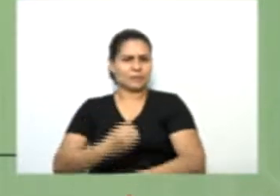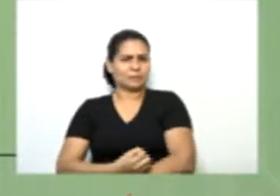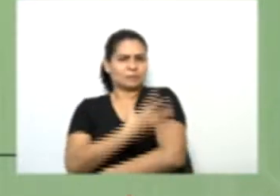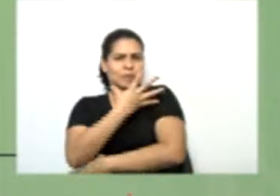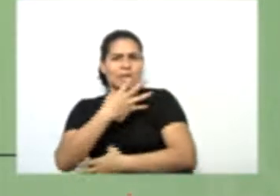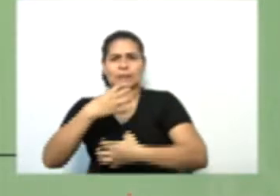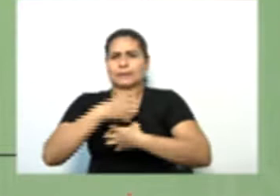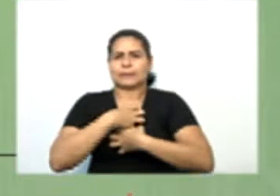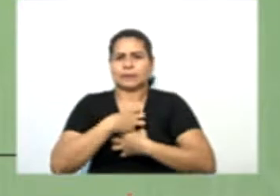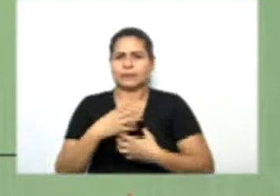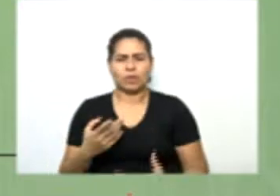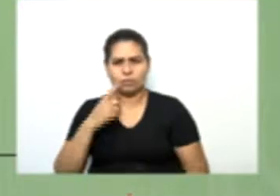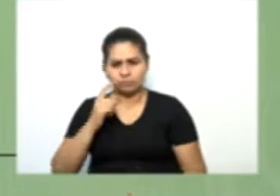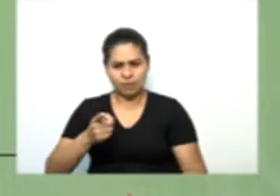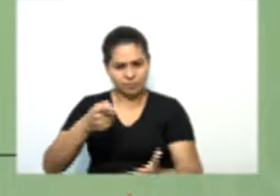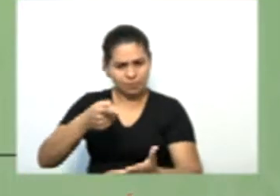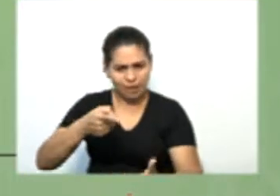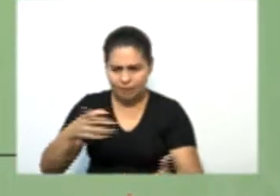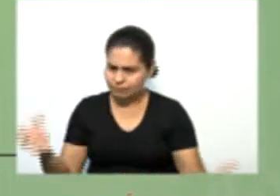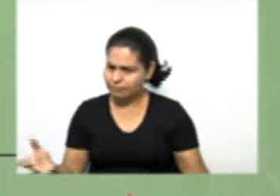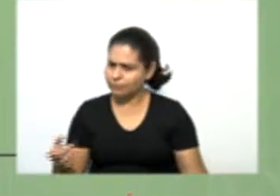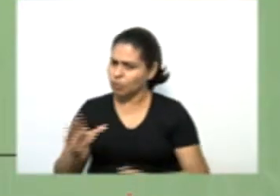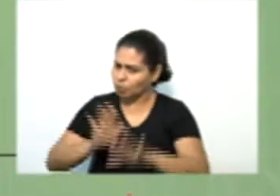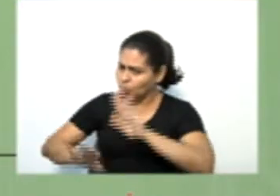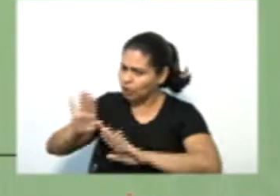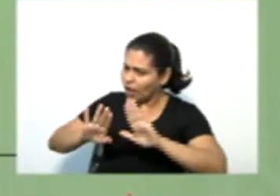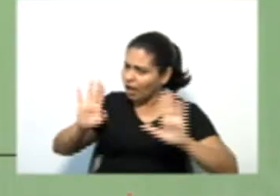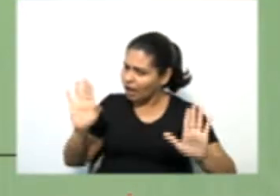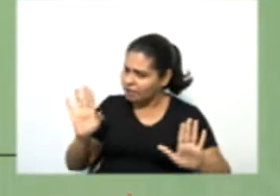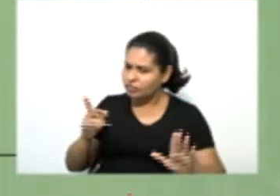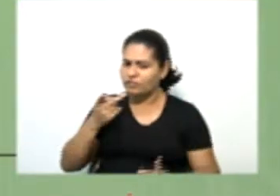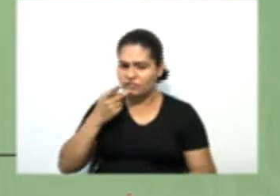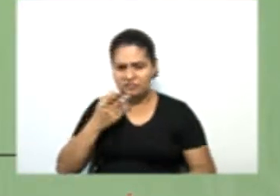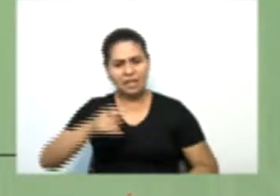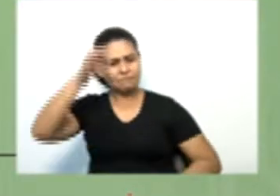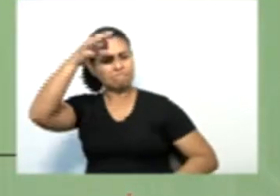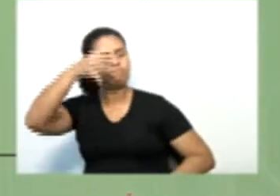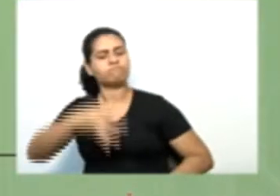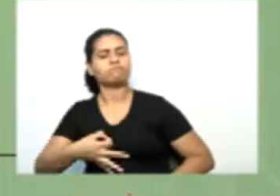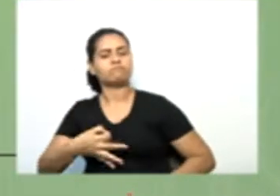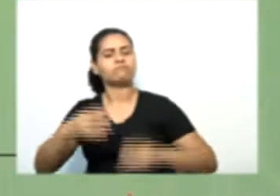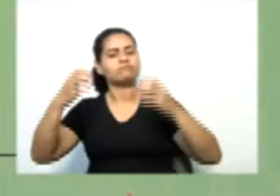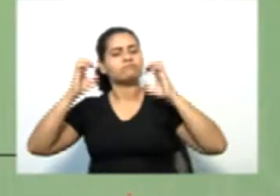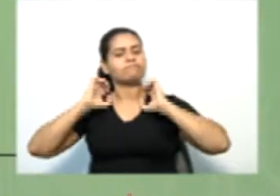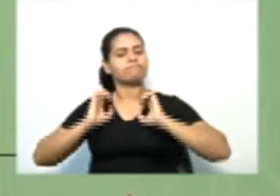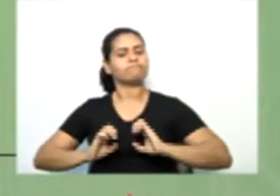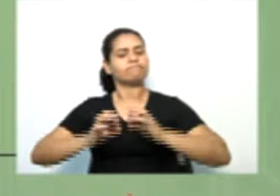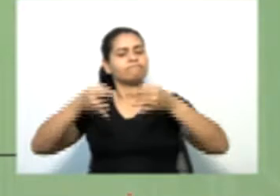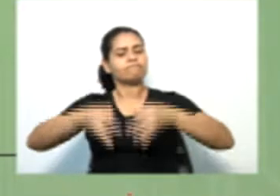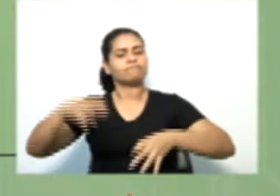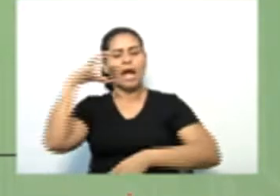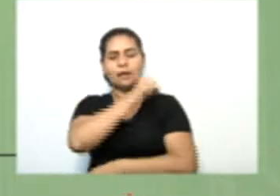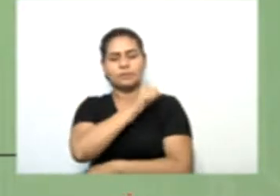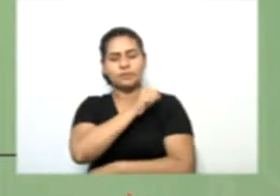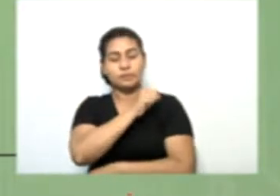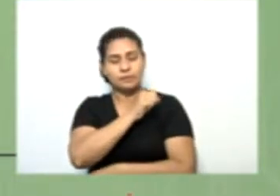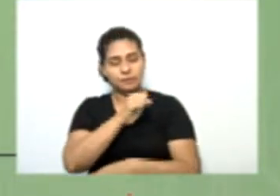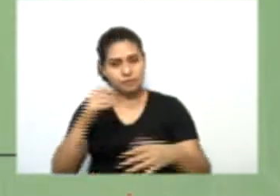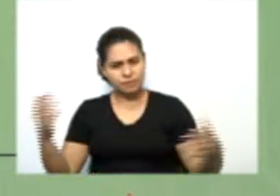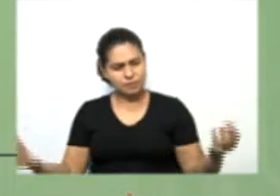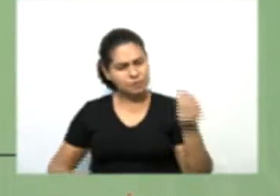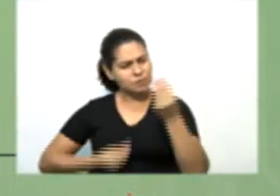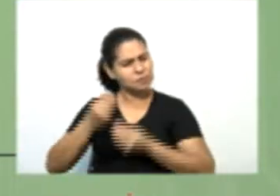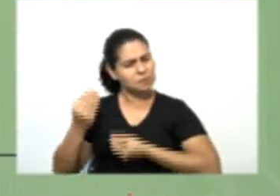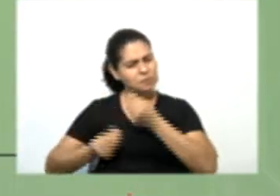emocional. Usa o poder da pressão. Muito cuidado com ele, hein? Verbaliza com firmeza e rapidamente. Como